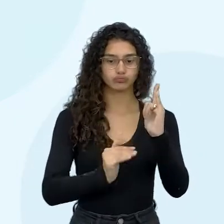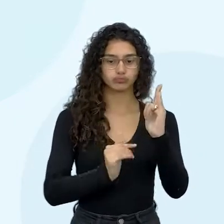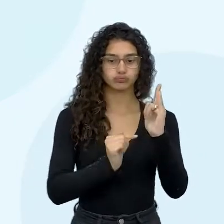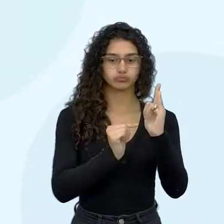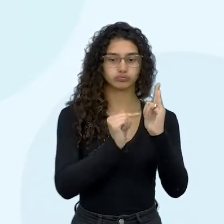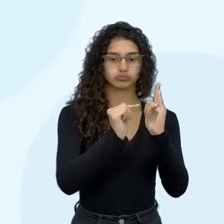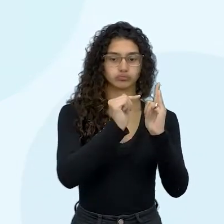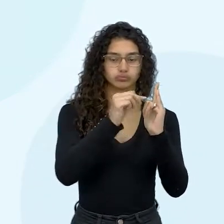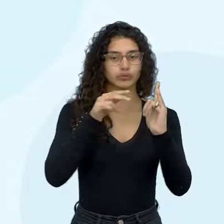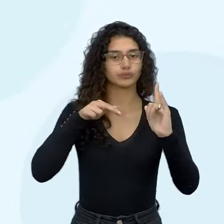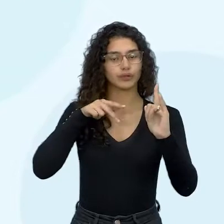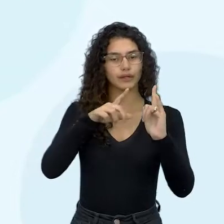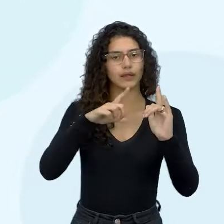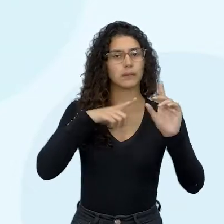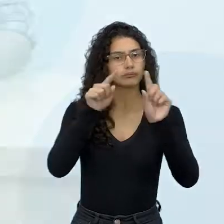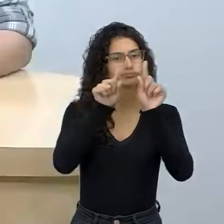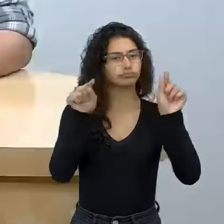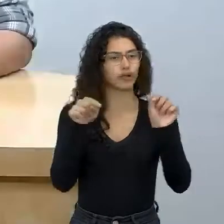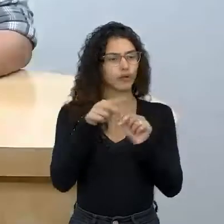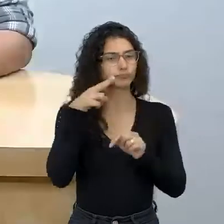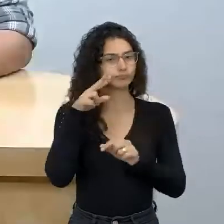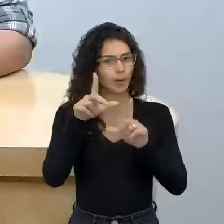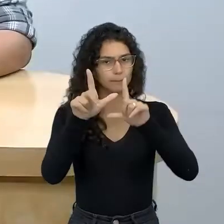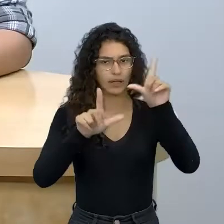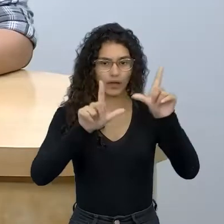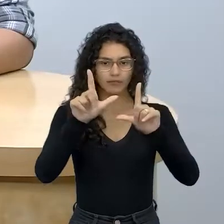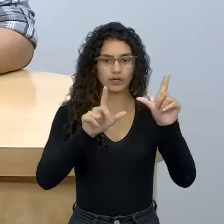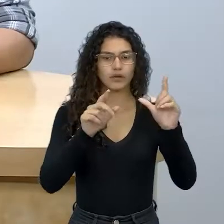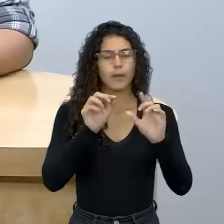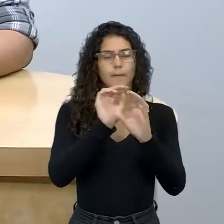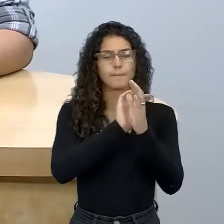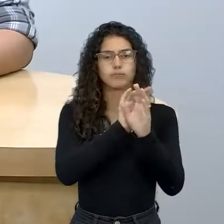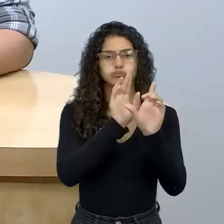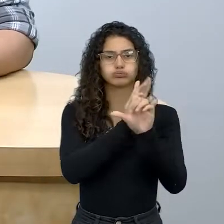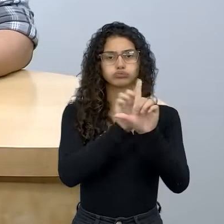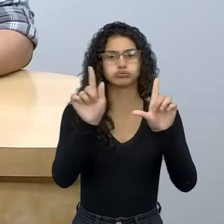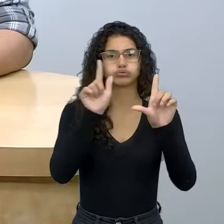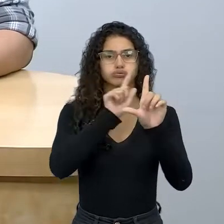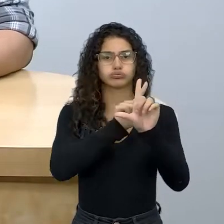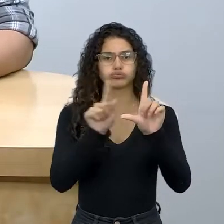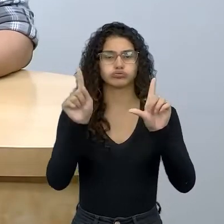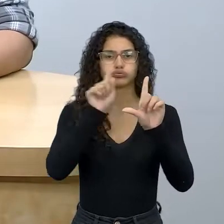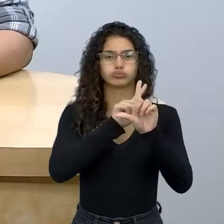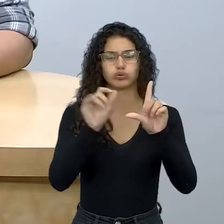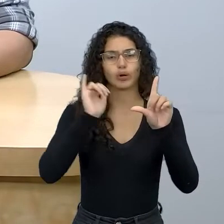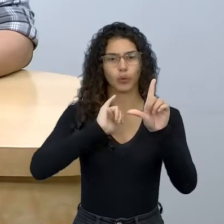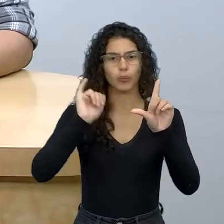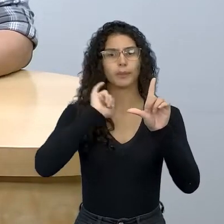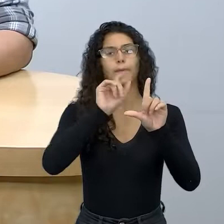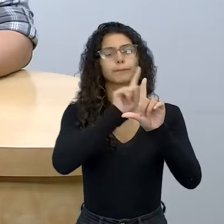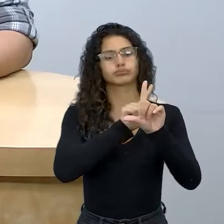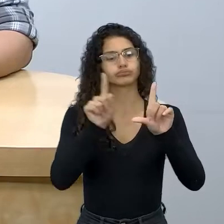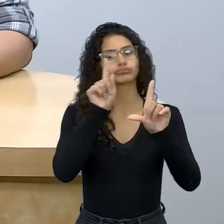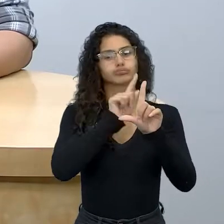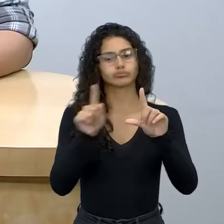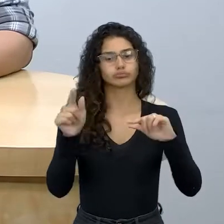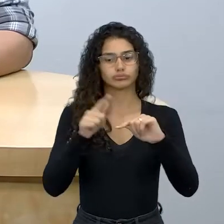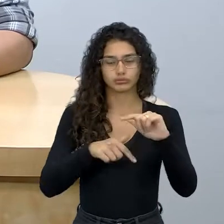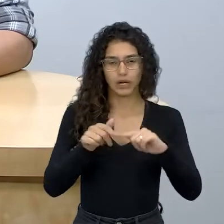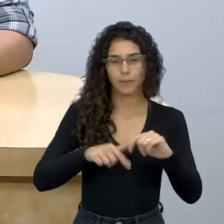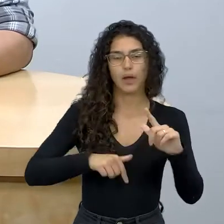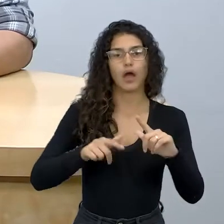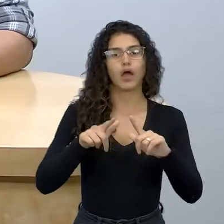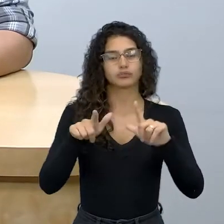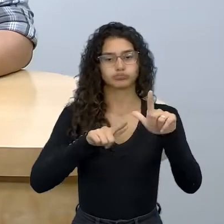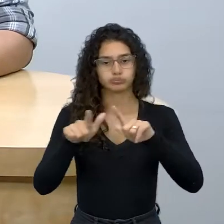entra no elevador, tem uma televisãozinha lá. Essa televisãozinha fica passando propagandas de produtos, né? E serviços, né?